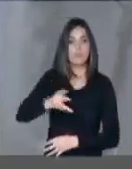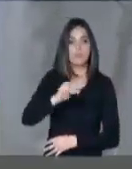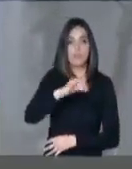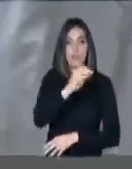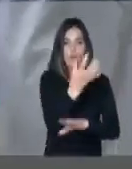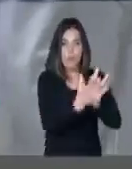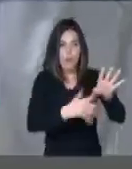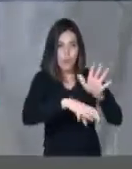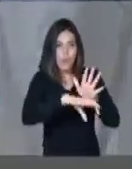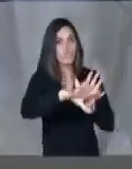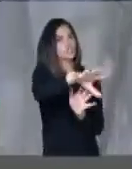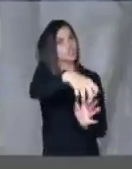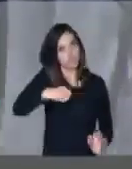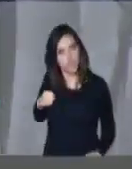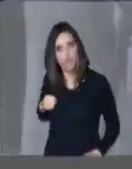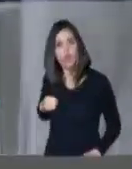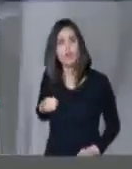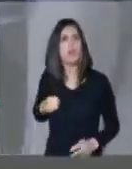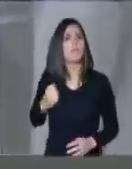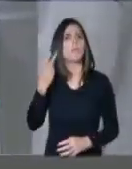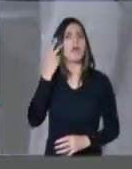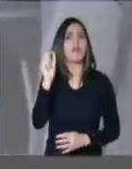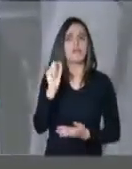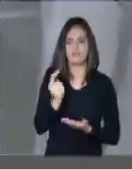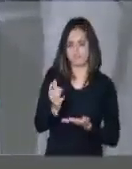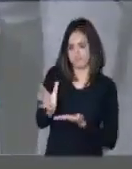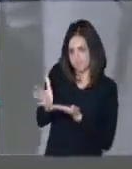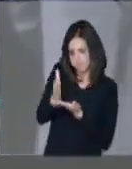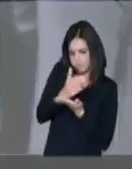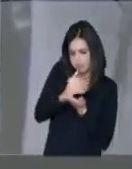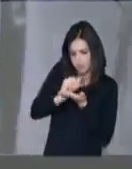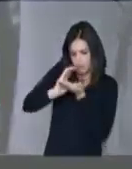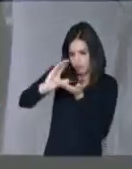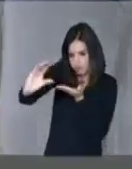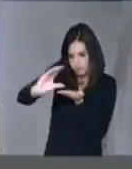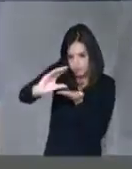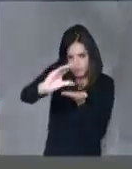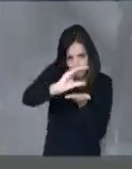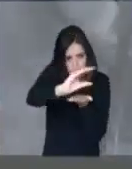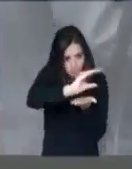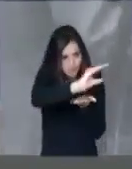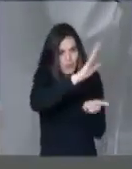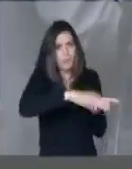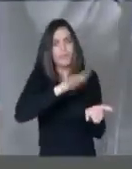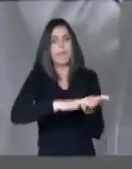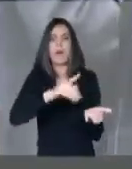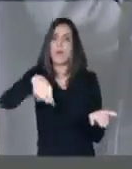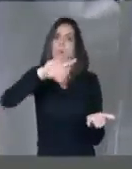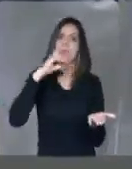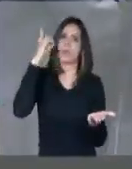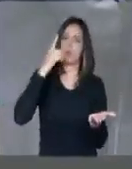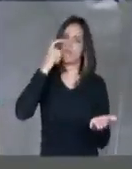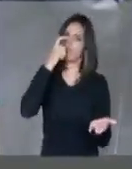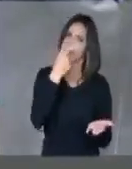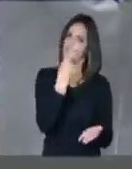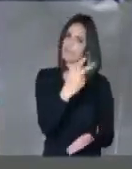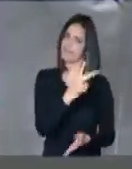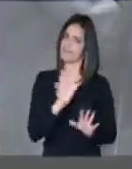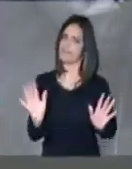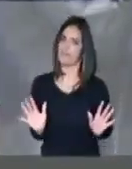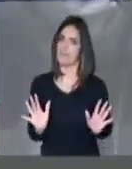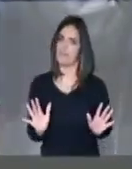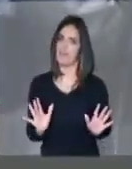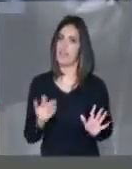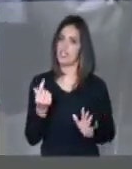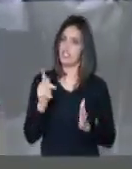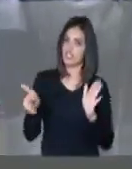meio ambiente. Para quê? Remanejados para ir para a mão de deputado, para usar nos seus interesses privados.